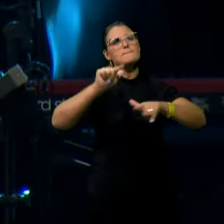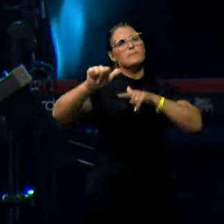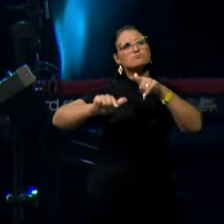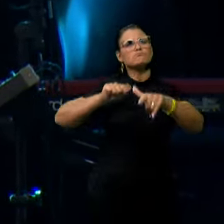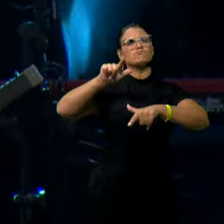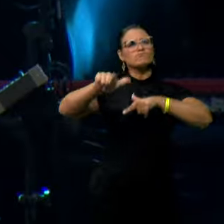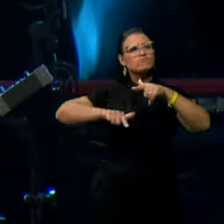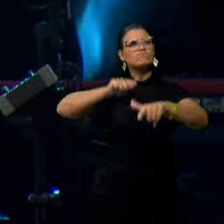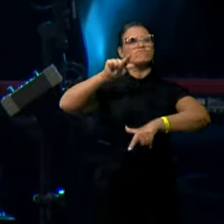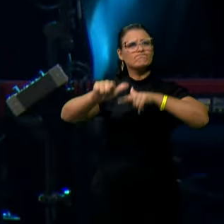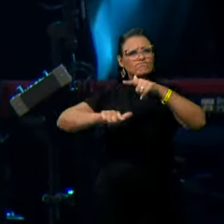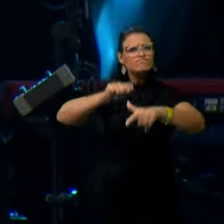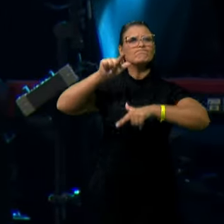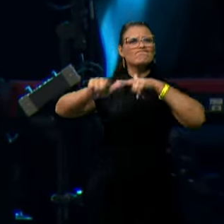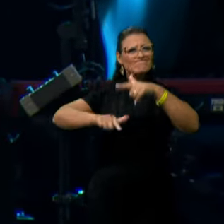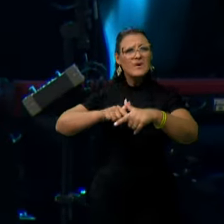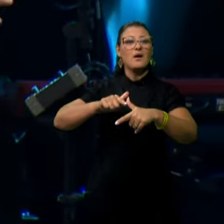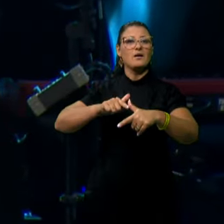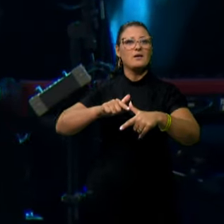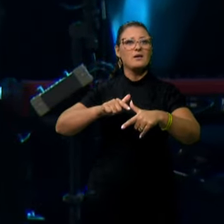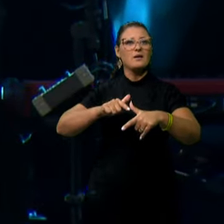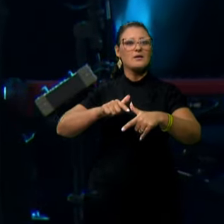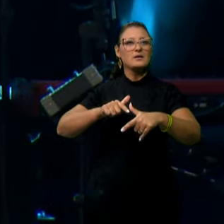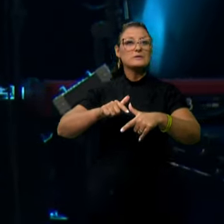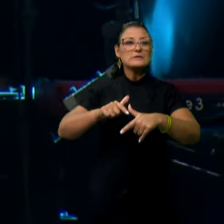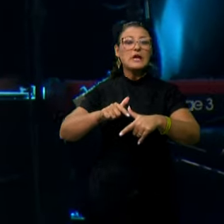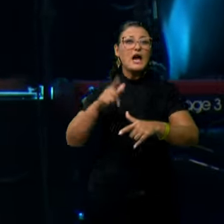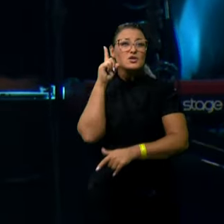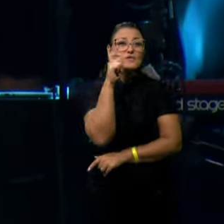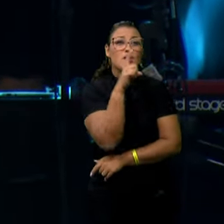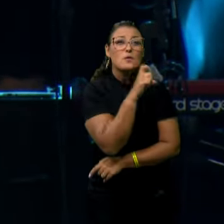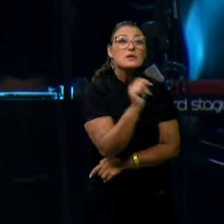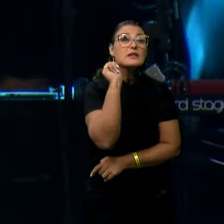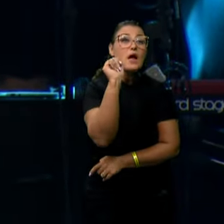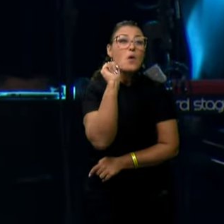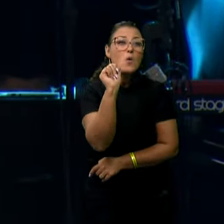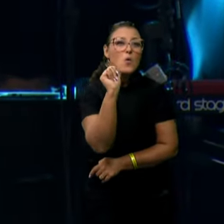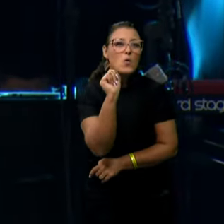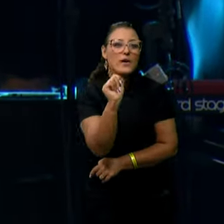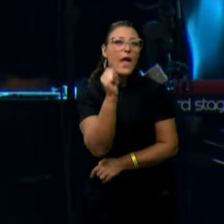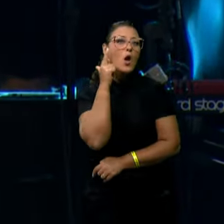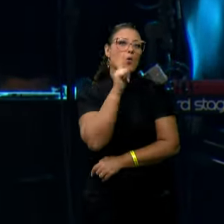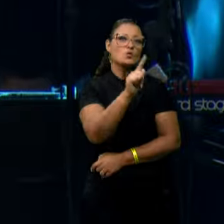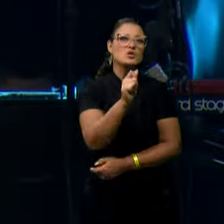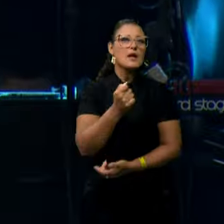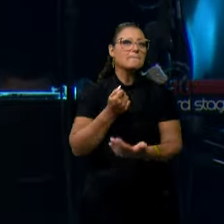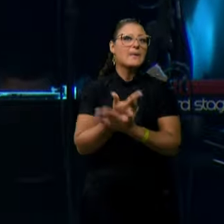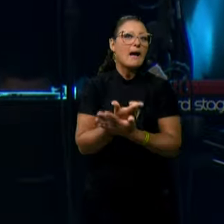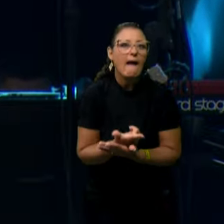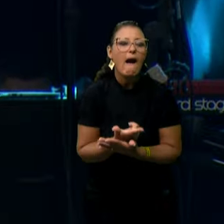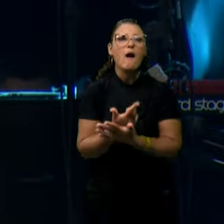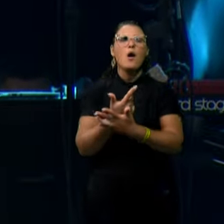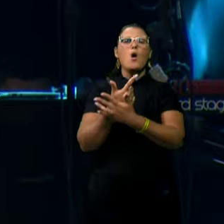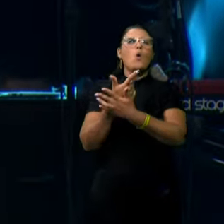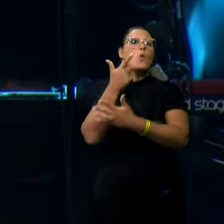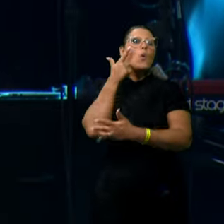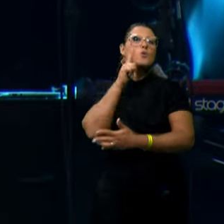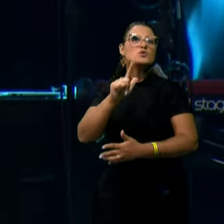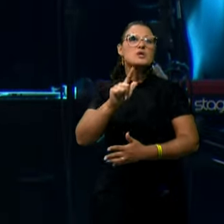colheu uma batalha sua A Batalha da sua ia pagar os provedores A Batalha é sua em gerar riqueza girar renda através dessa empresa